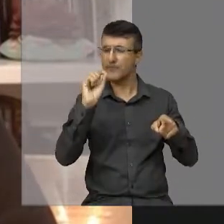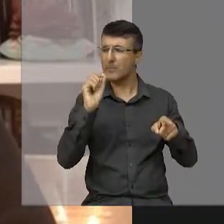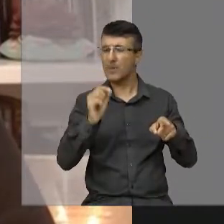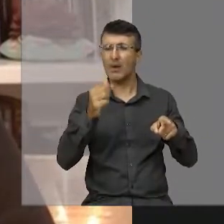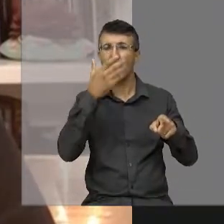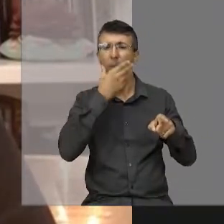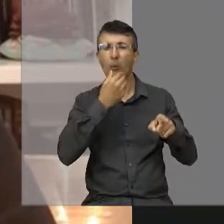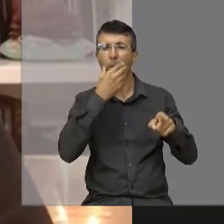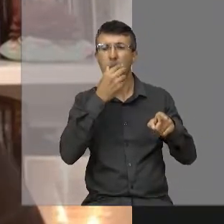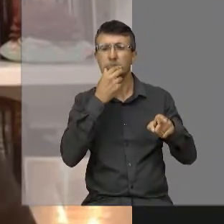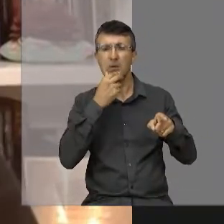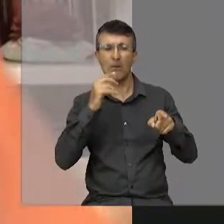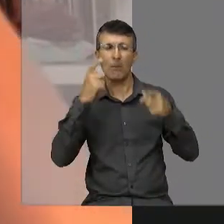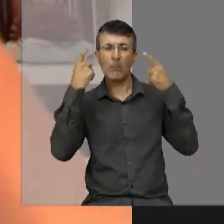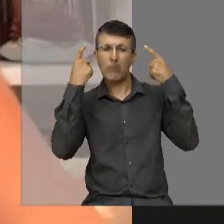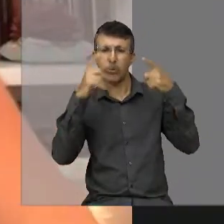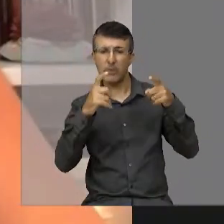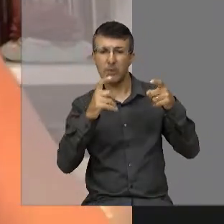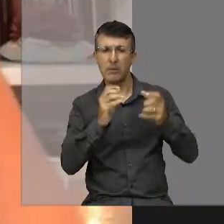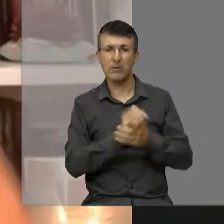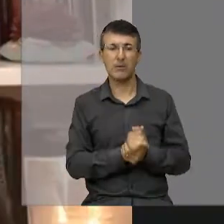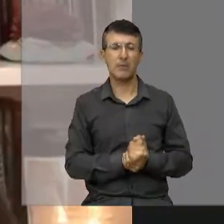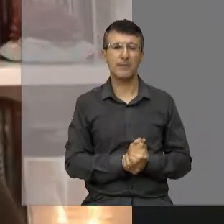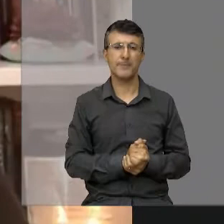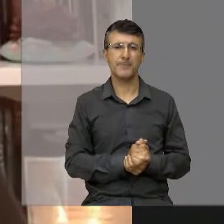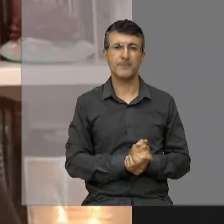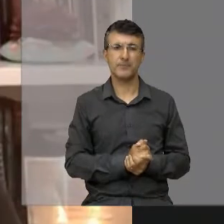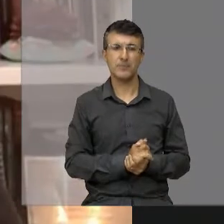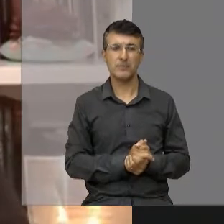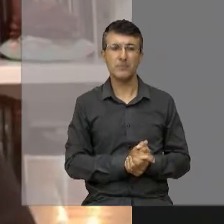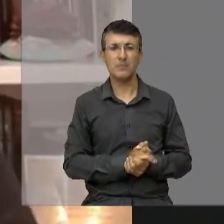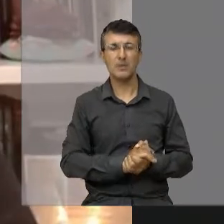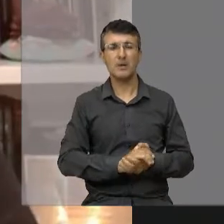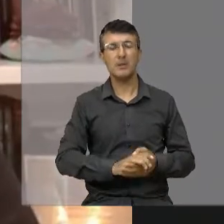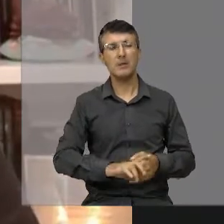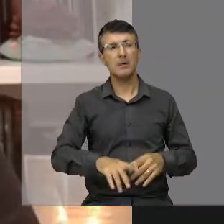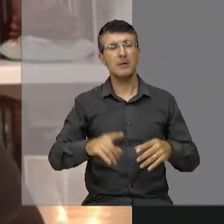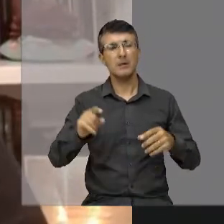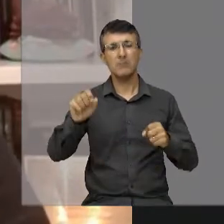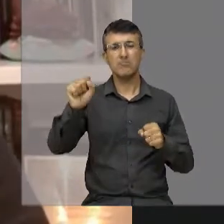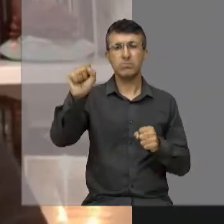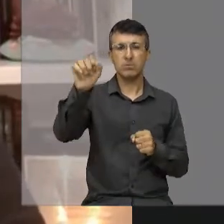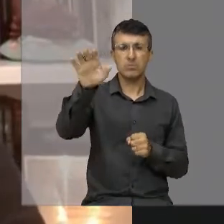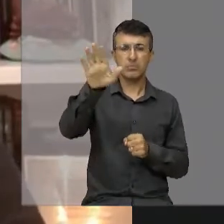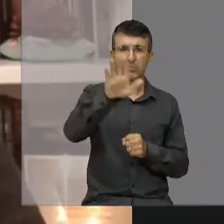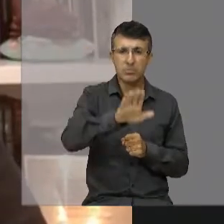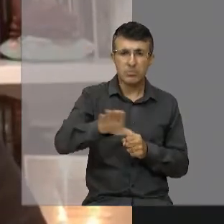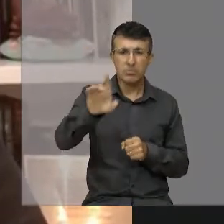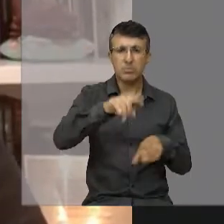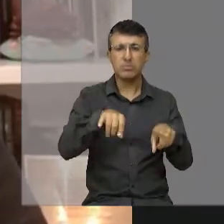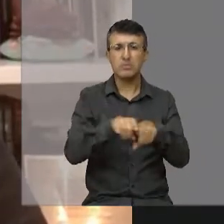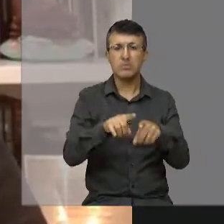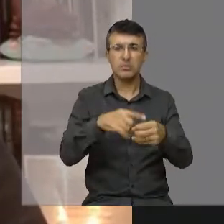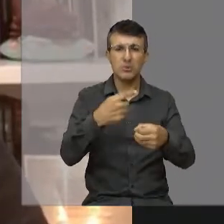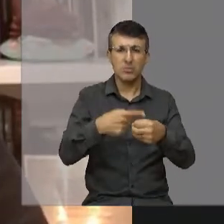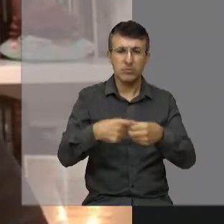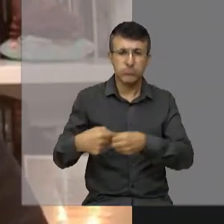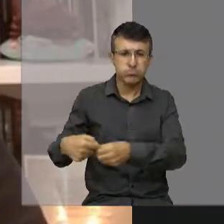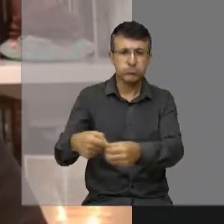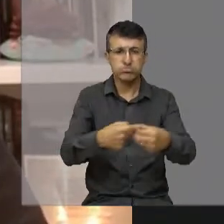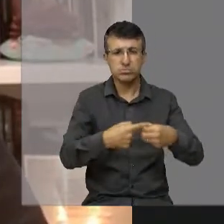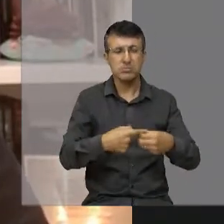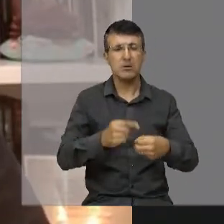esfera nacional, numa esfera estadual, mas também numa esfera municipal, né? Porque as comunicações precisam ser mais rápidas,